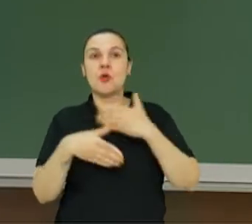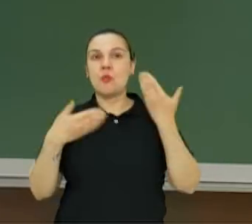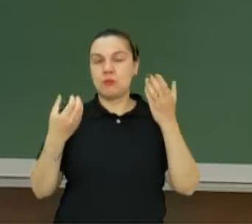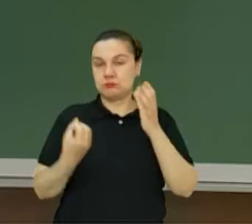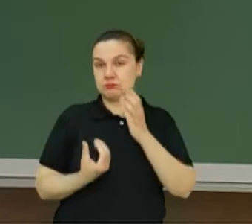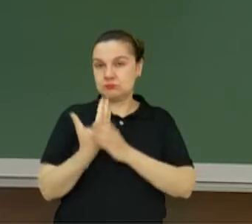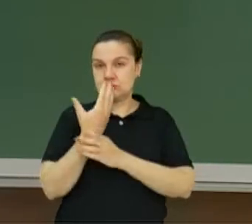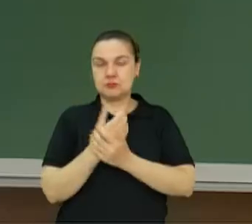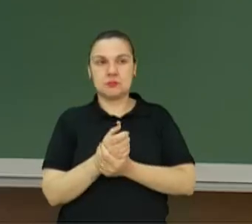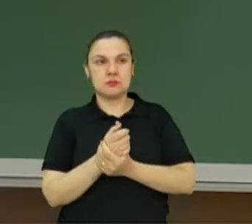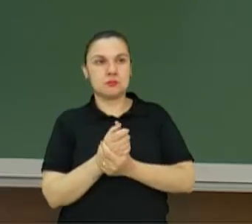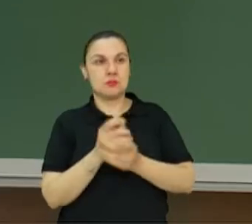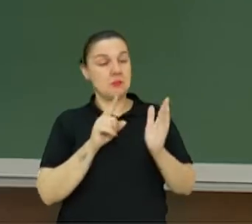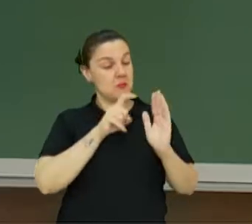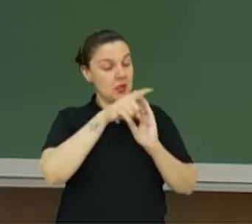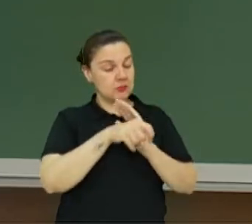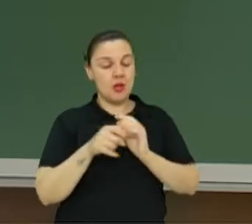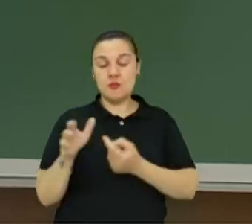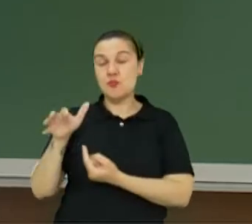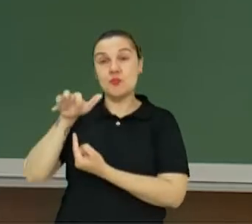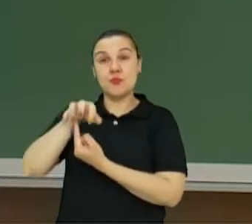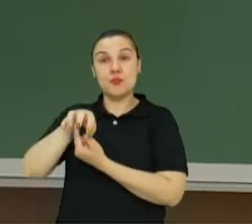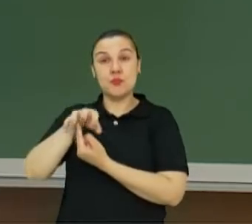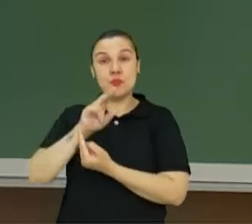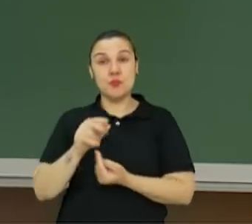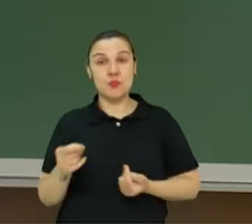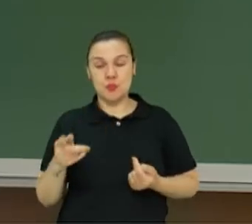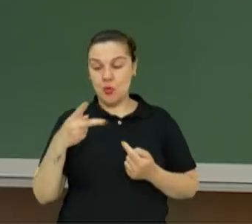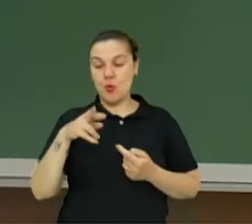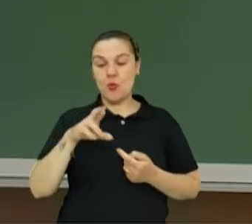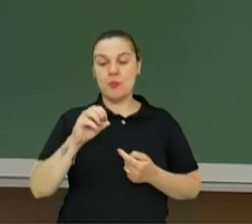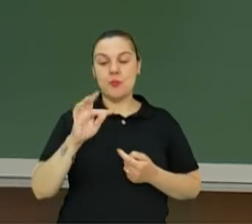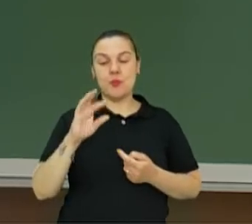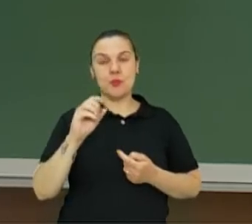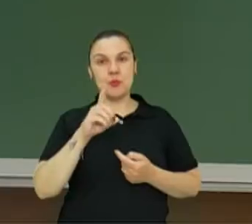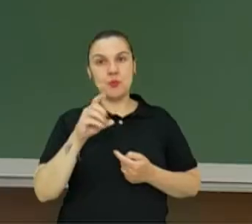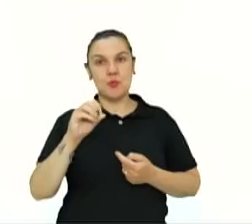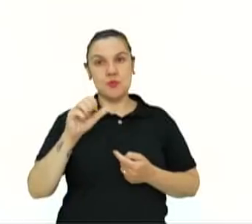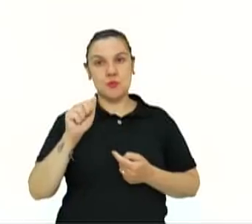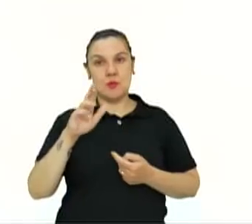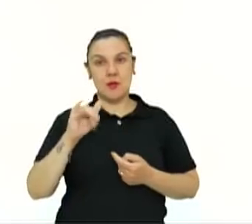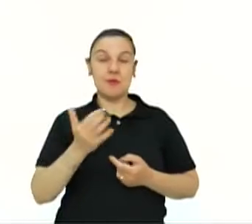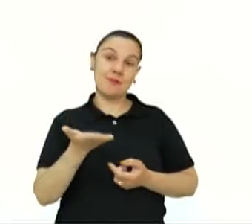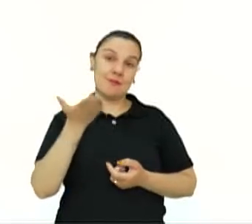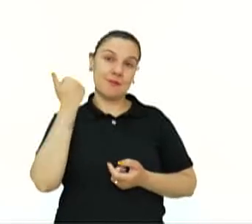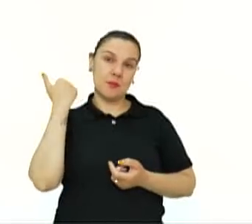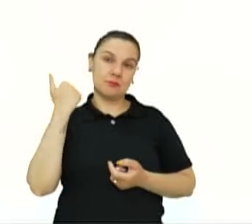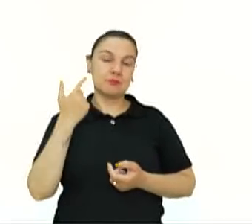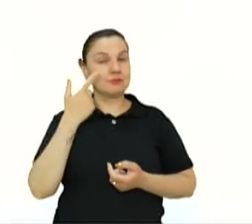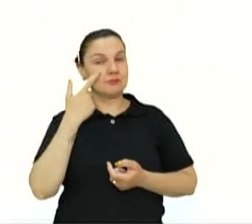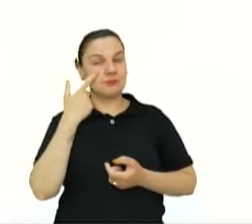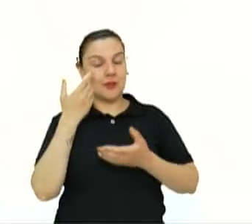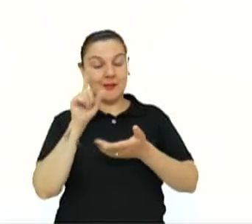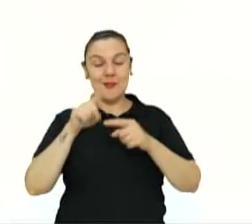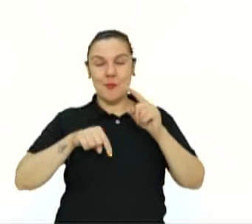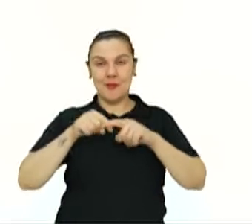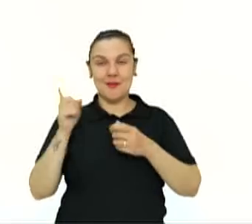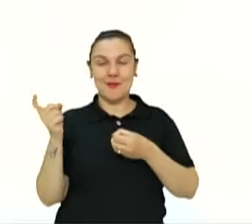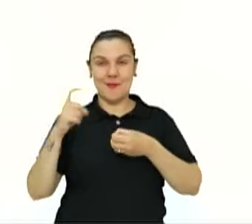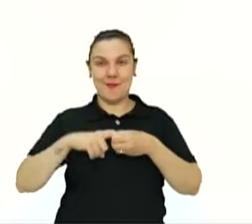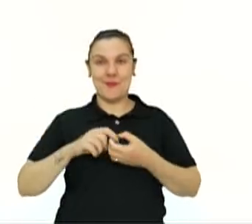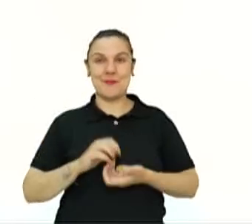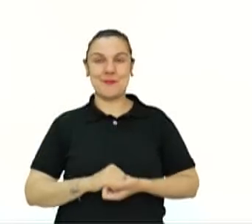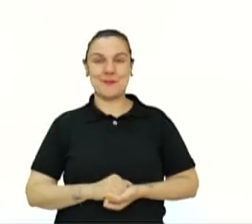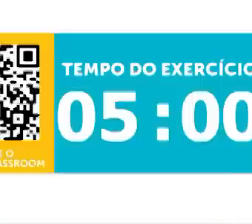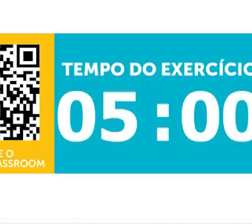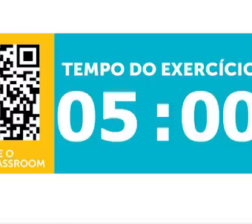agente causador. Se é uma bactéria, se é um fungo, se é um protozoário, se é um vírus. Vamos lá então? Consulta o seu material e responde